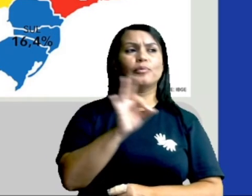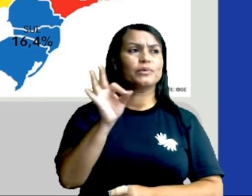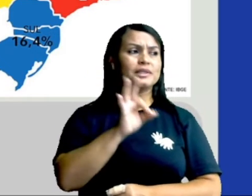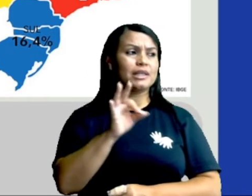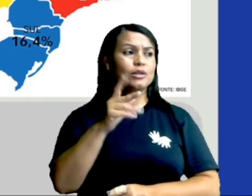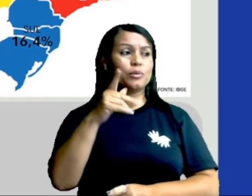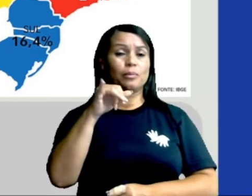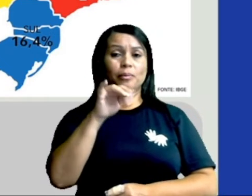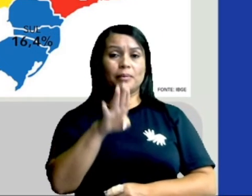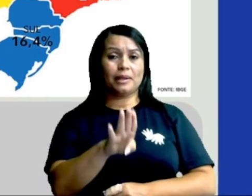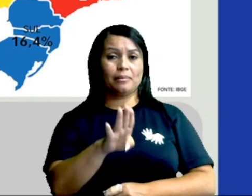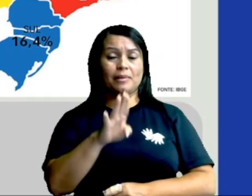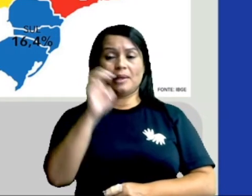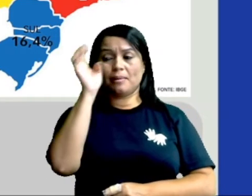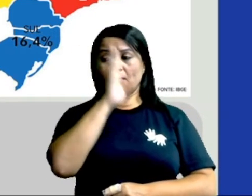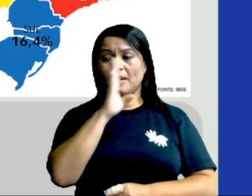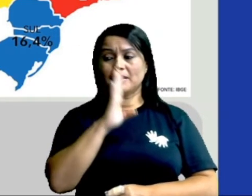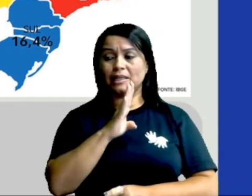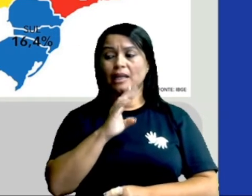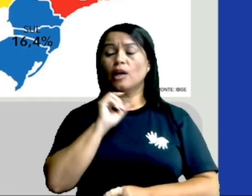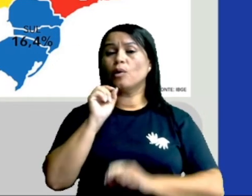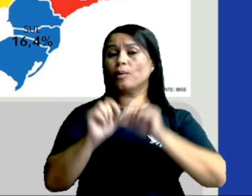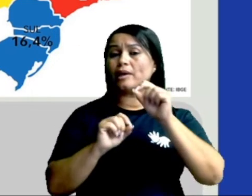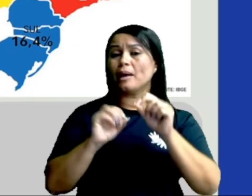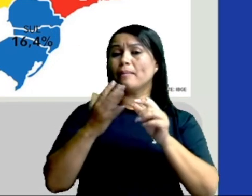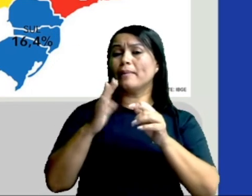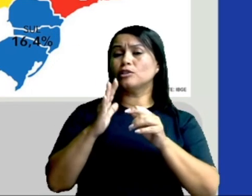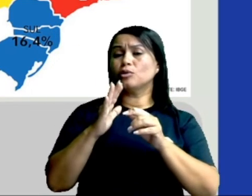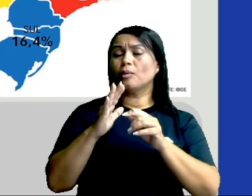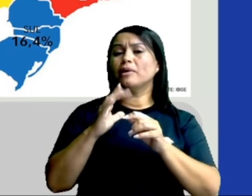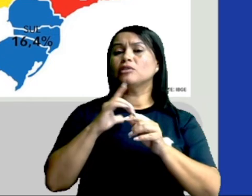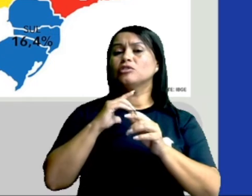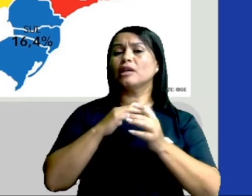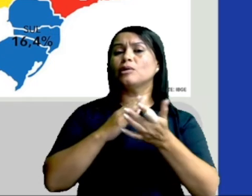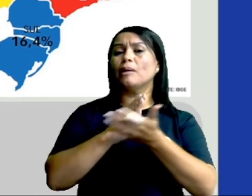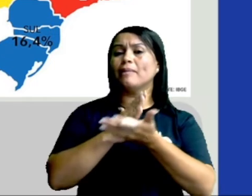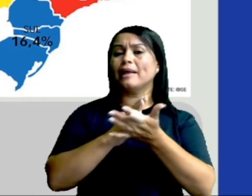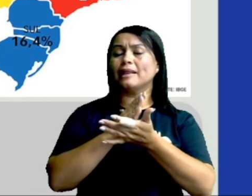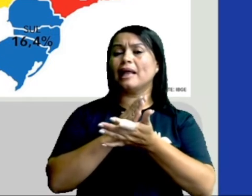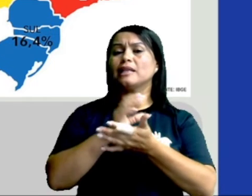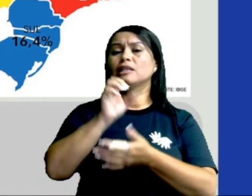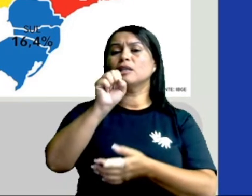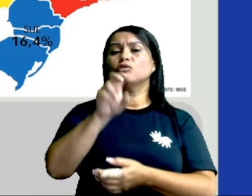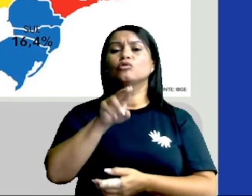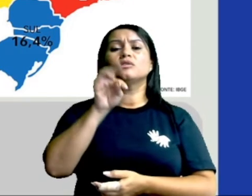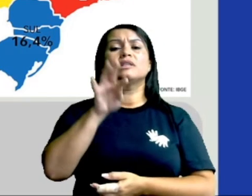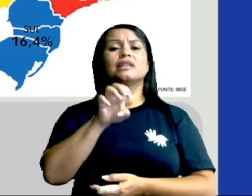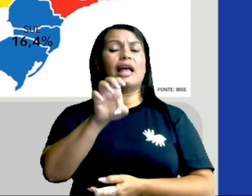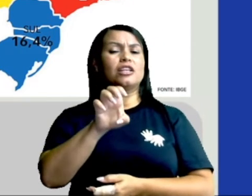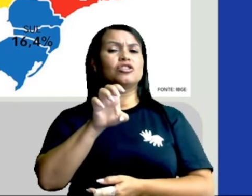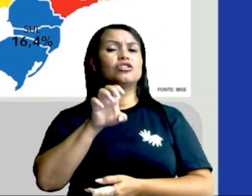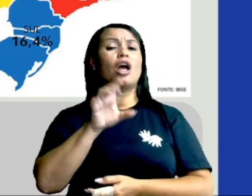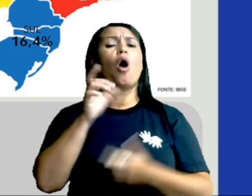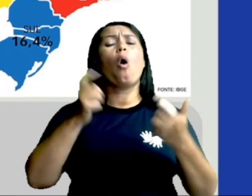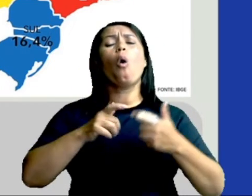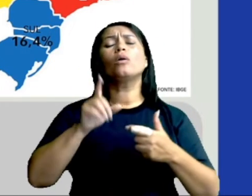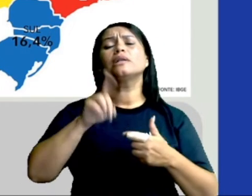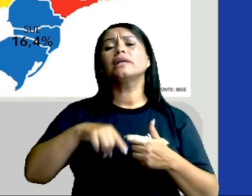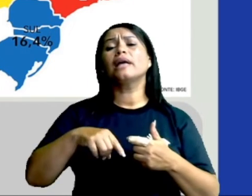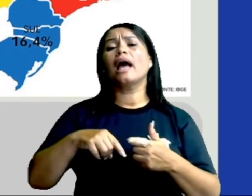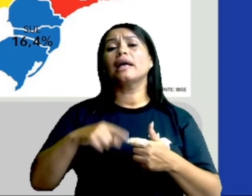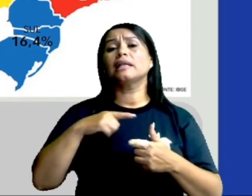toda a riqueza produzida pelo Brasil, mais da metade é produzida na região Sudeste. Esse é o primeiro destaque. O segundo é que é a região